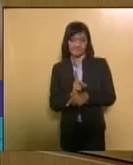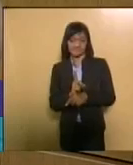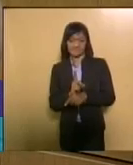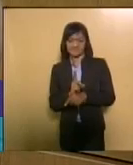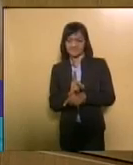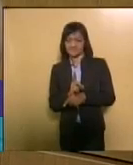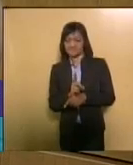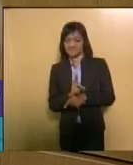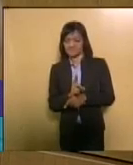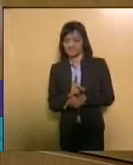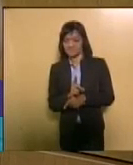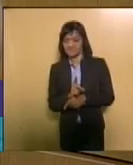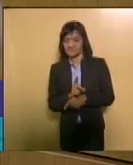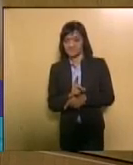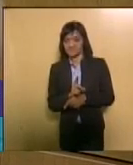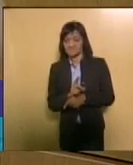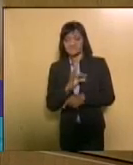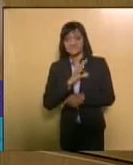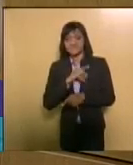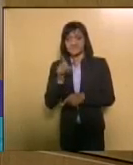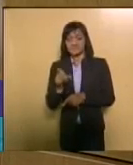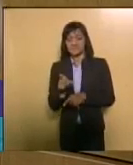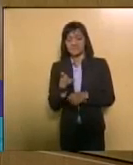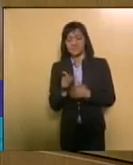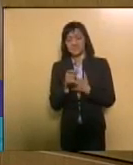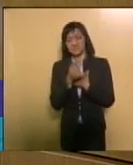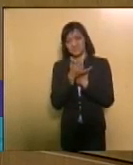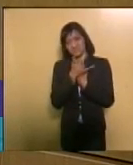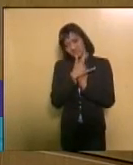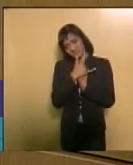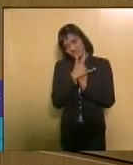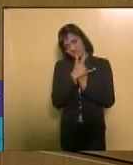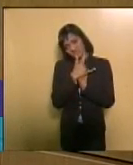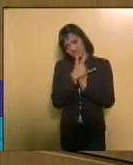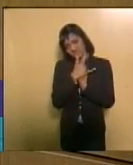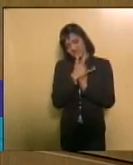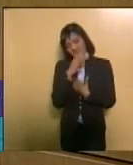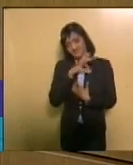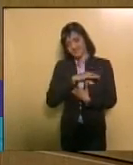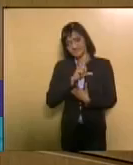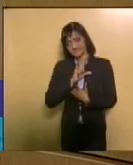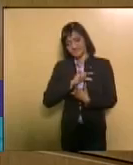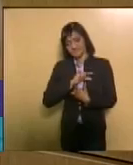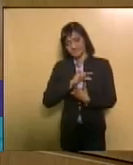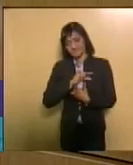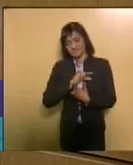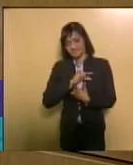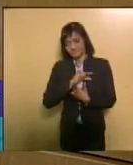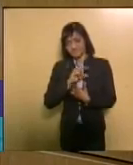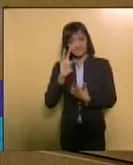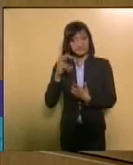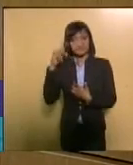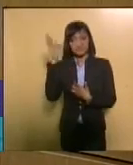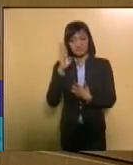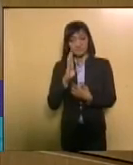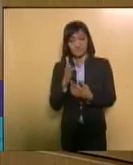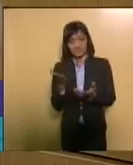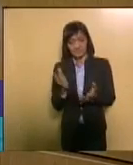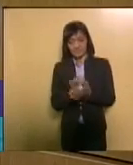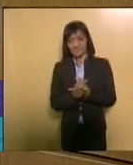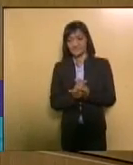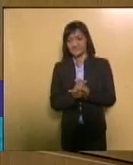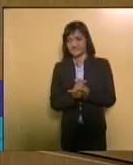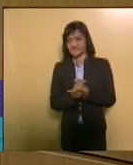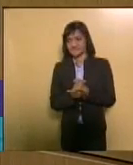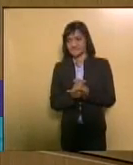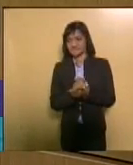aquilo e aí esse policial ele fica descontente esse policial Ele é mal pago guia de regra no Brasil todo praticamente